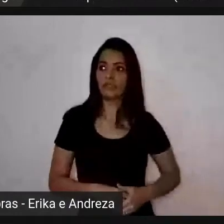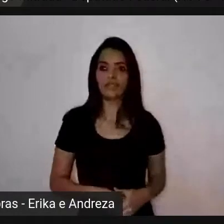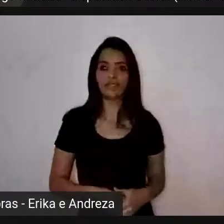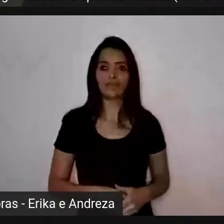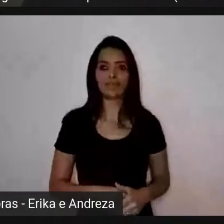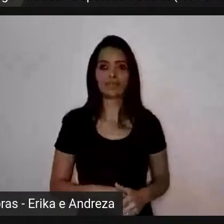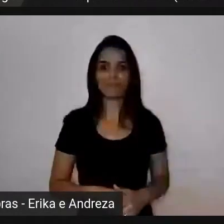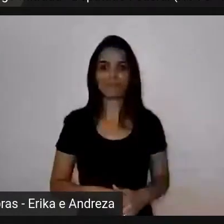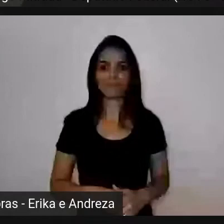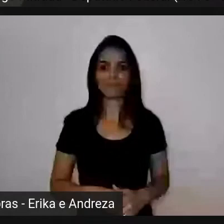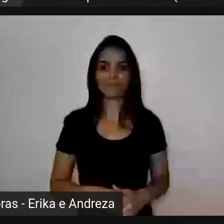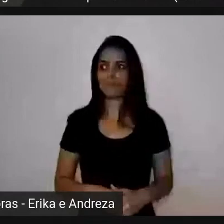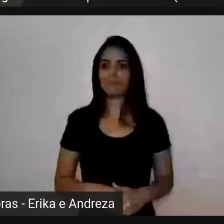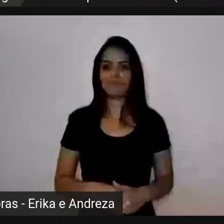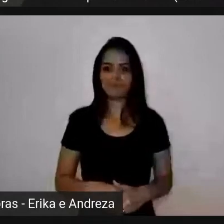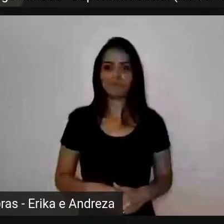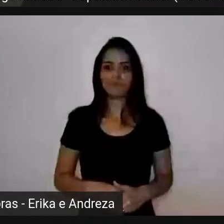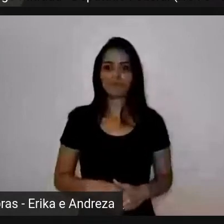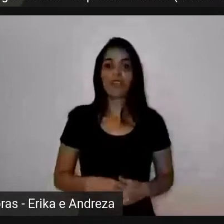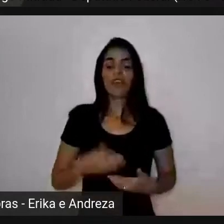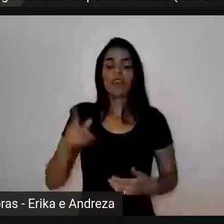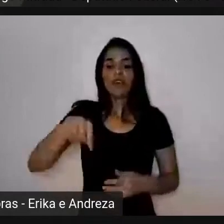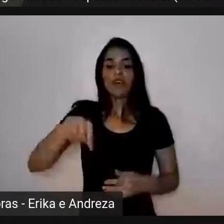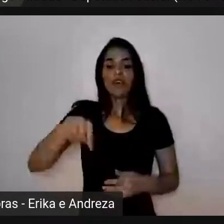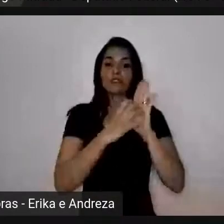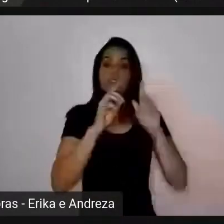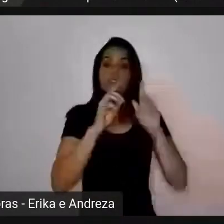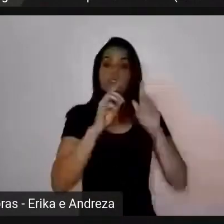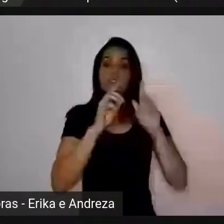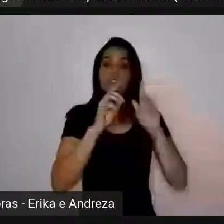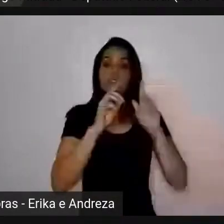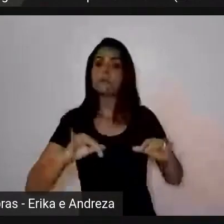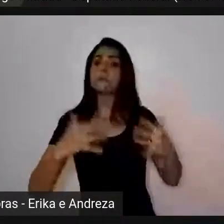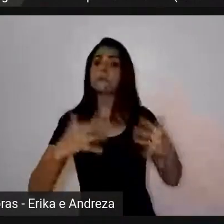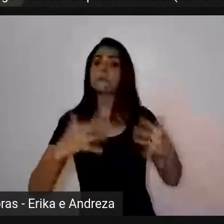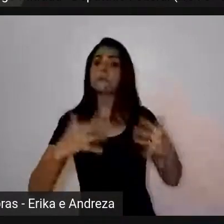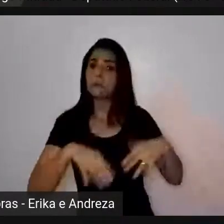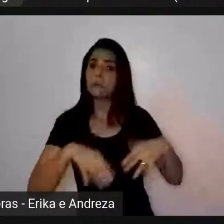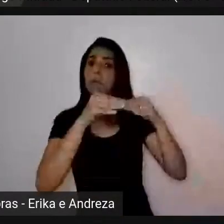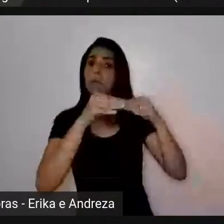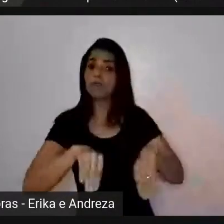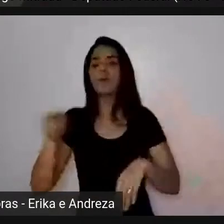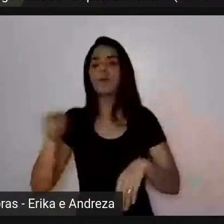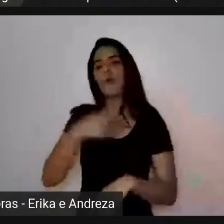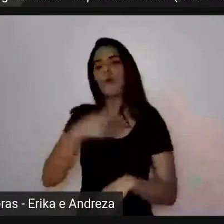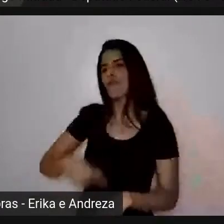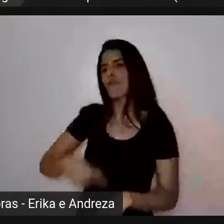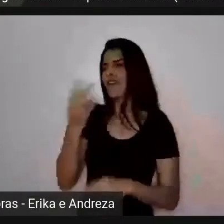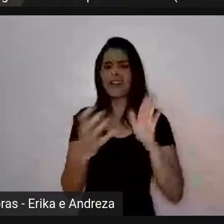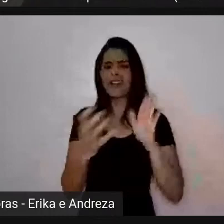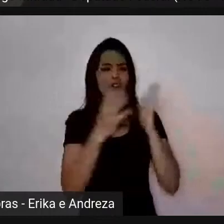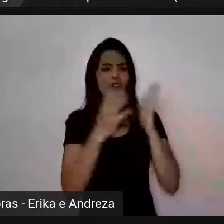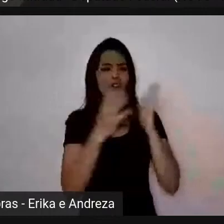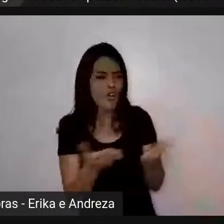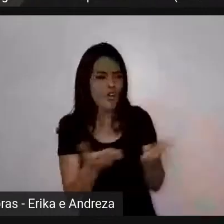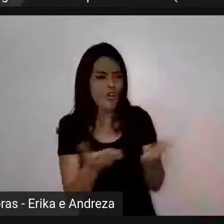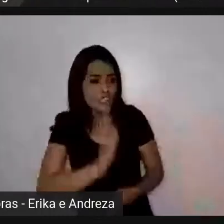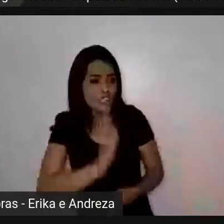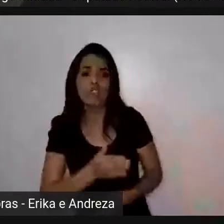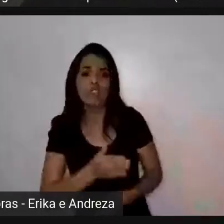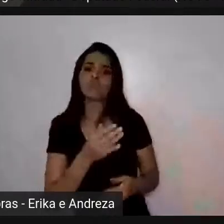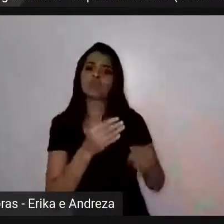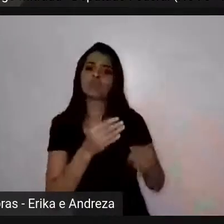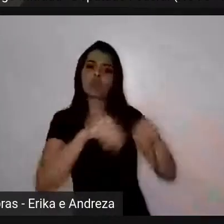futuros servidores vão ser atingidos por essa PEC, embora o governo esteja dizendo que os atuais servidores não vão ser atingidos. É bom que ponham